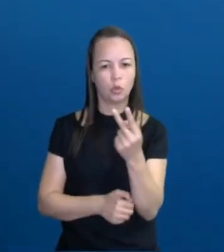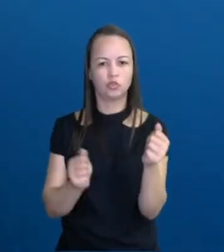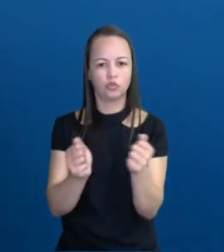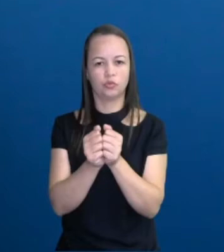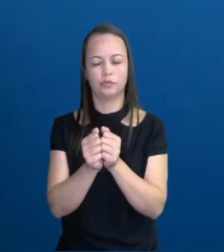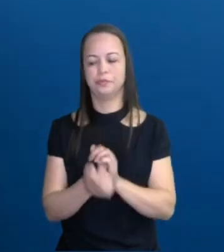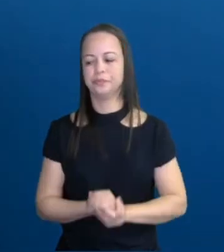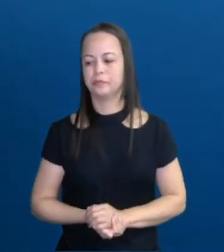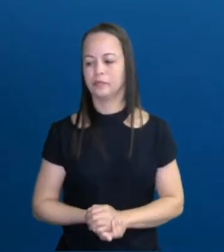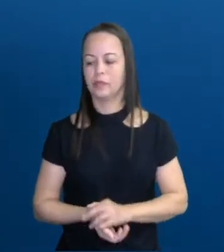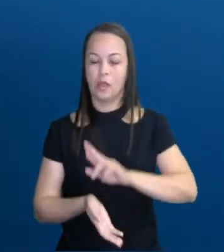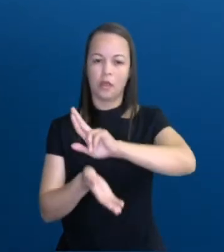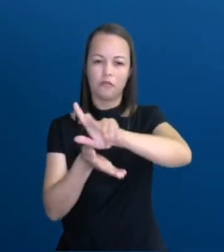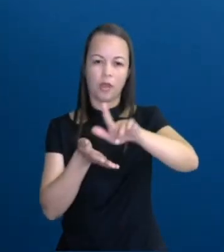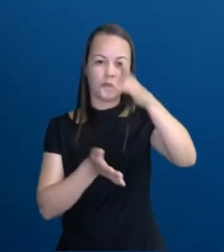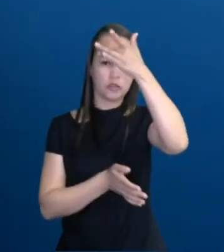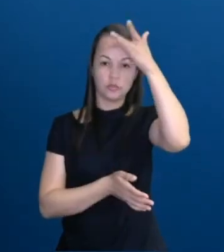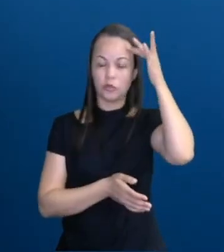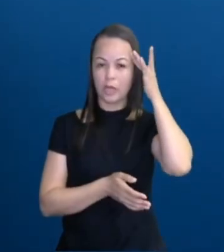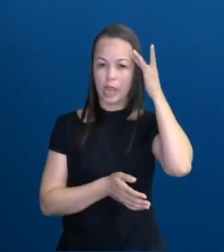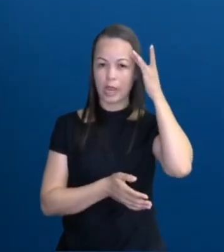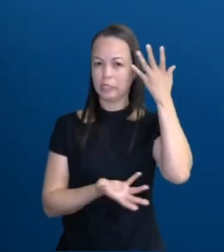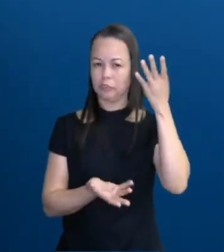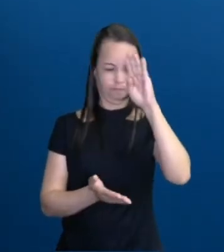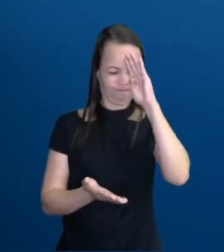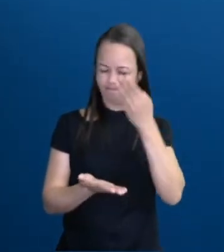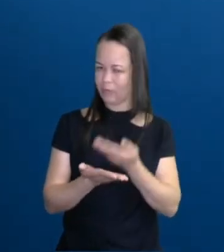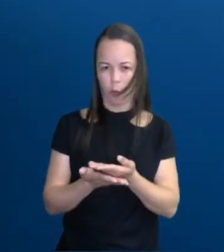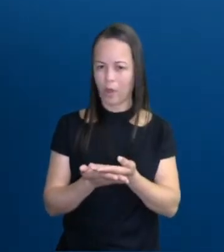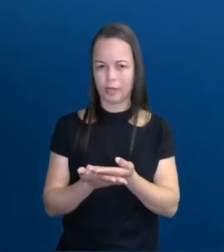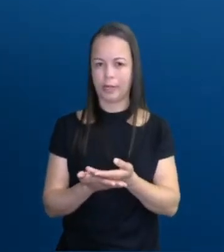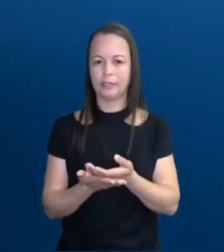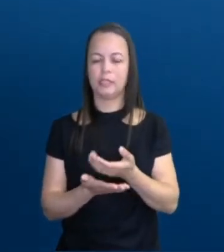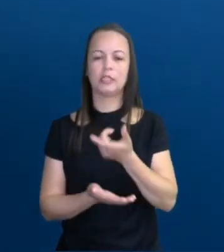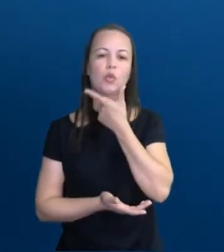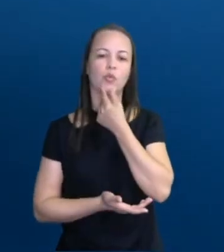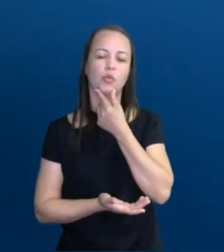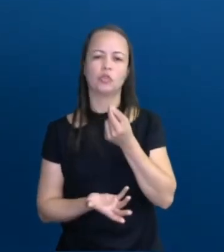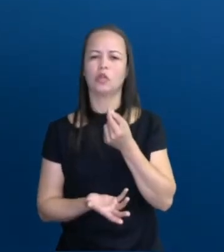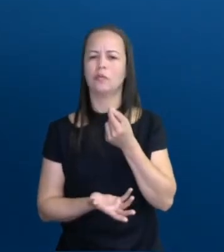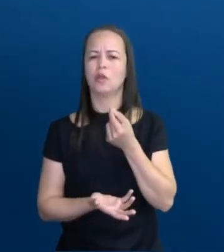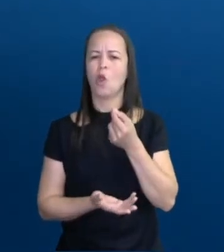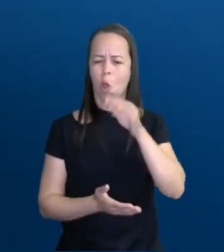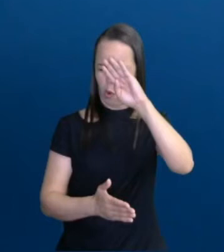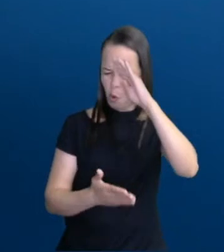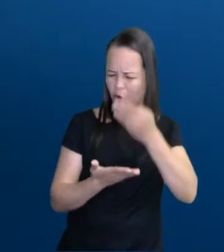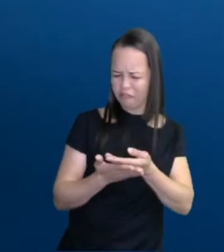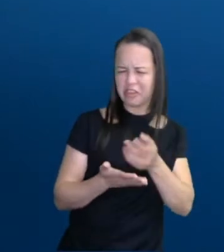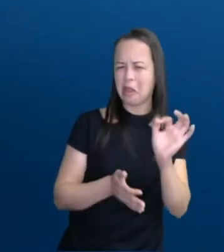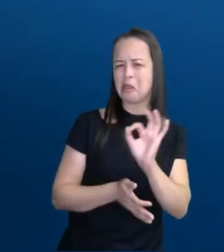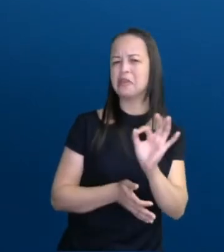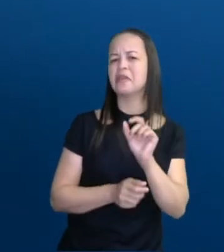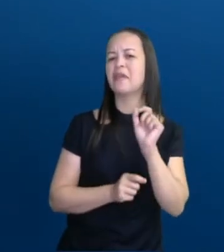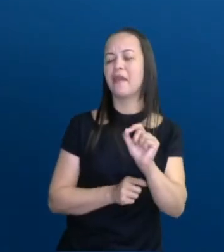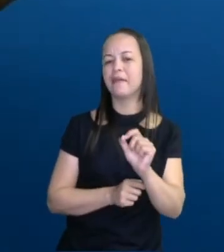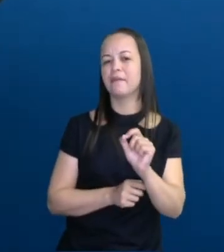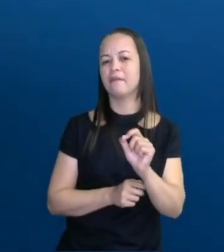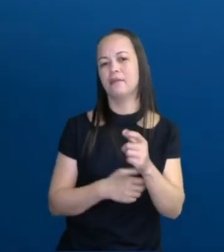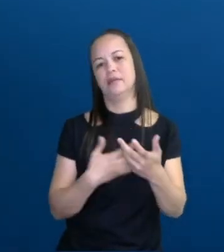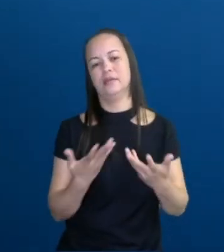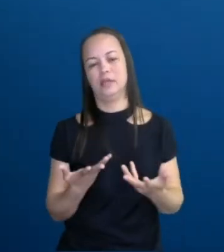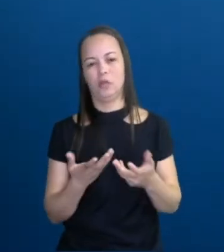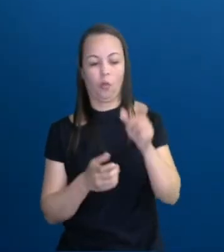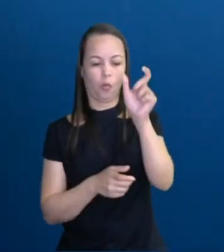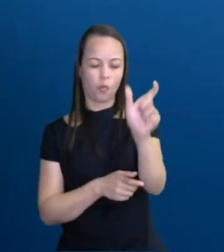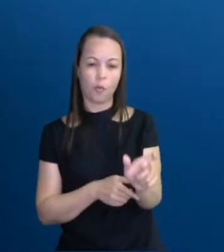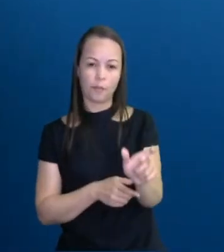Muitas mulheres não confiam nos homens. Não confiam em quem? Quem confia, confia em algo ou